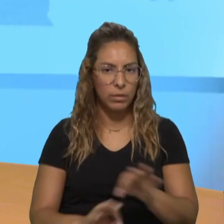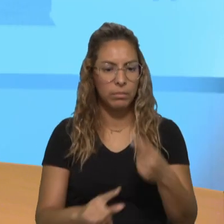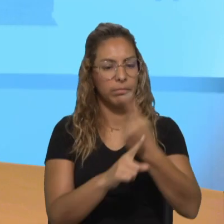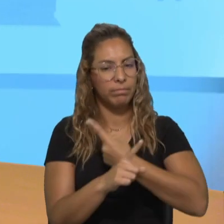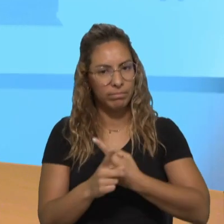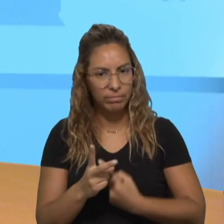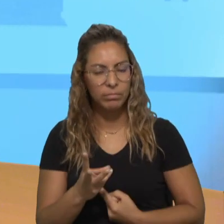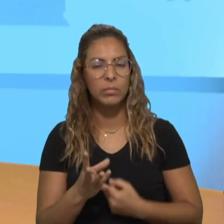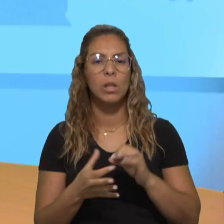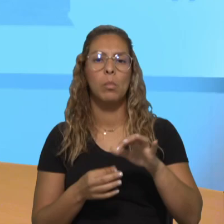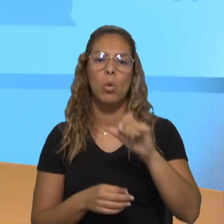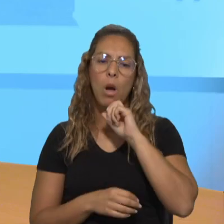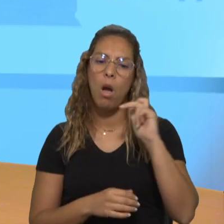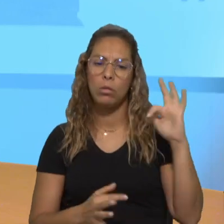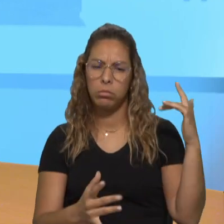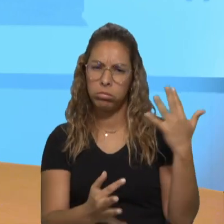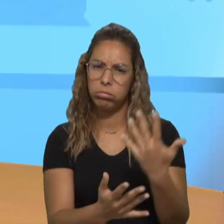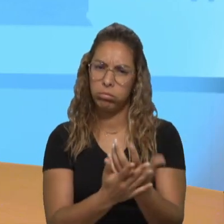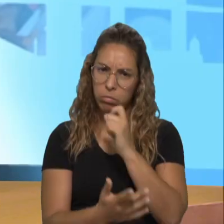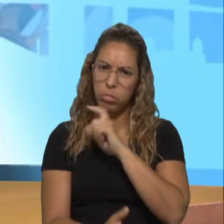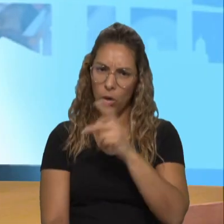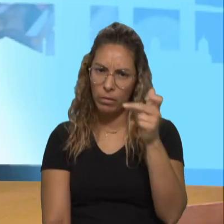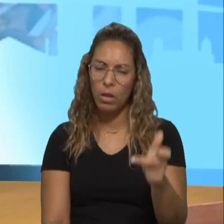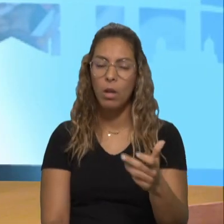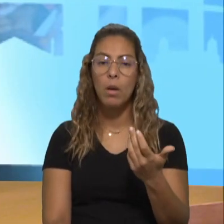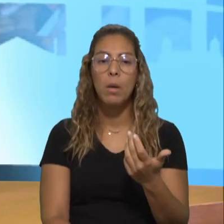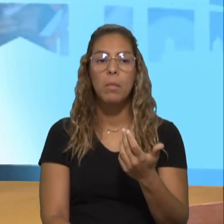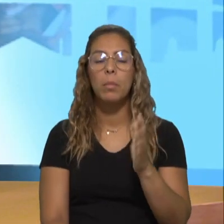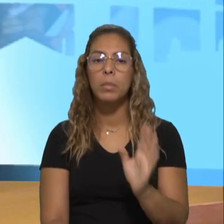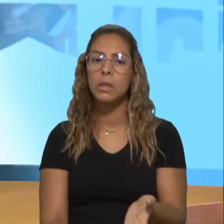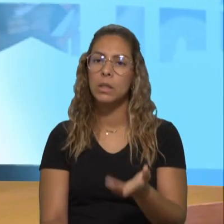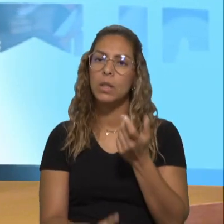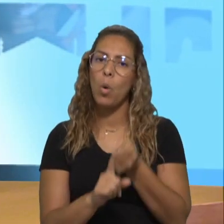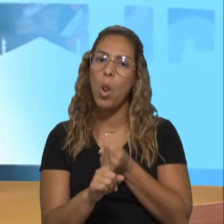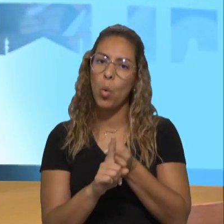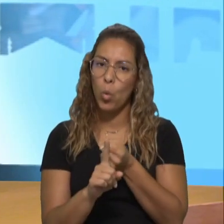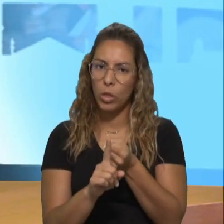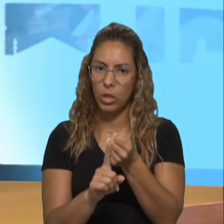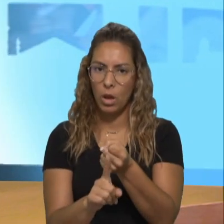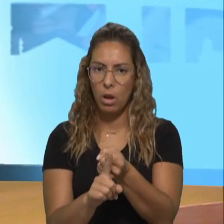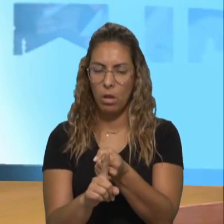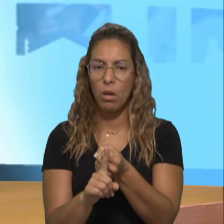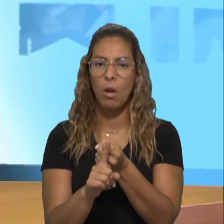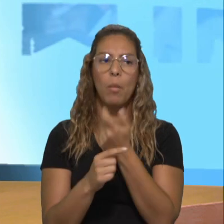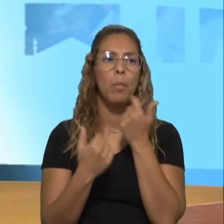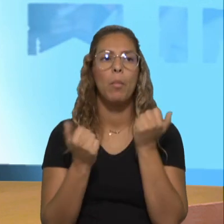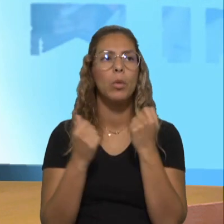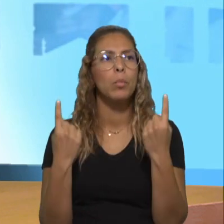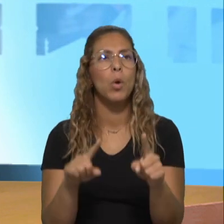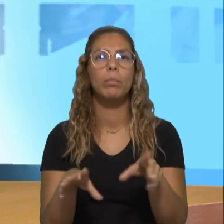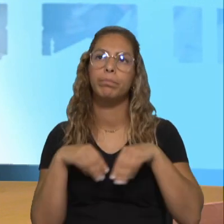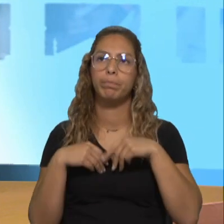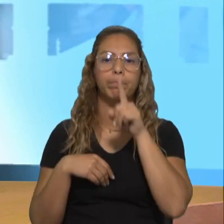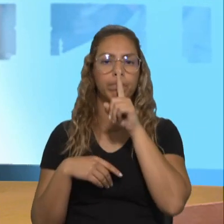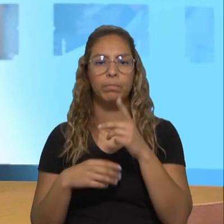muitos anos. Mas lá está, é uma coisa pela qual se tem de lutar e não se pode só assumir que